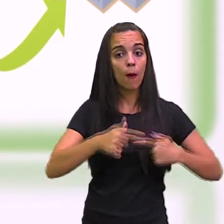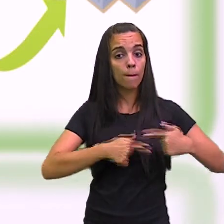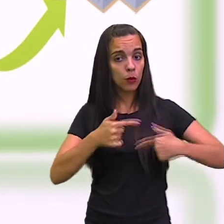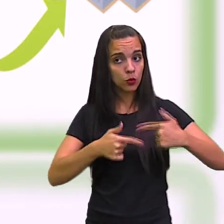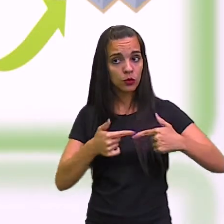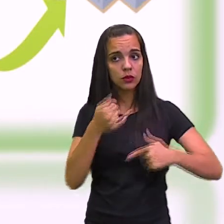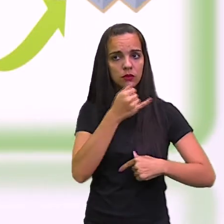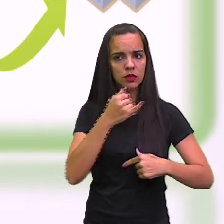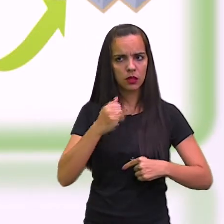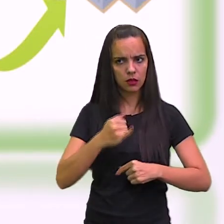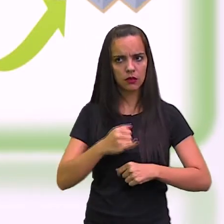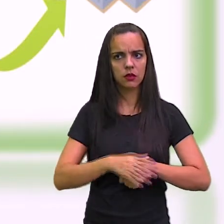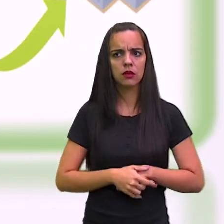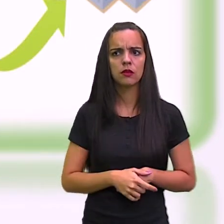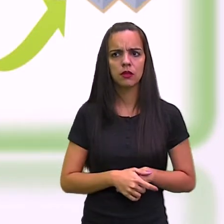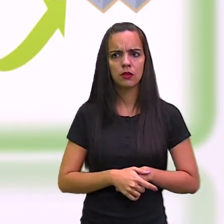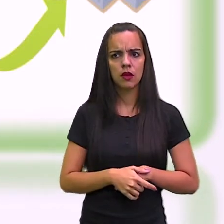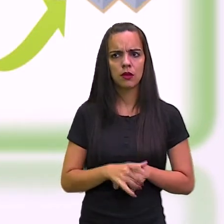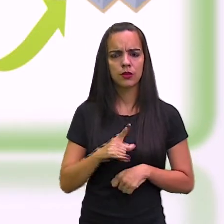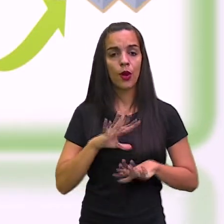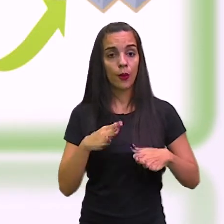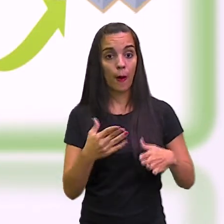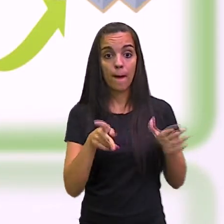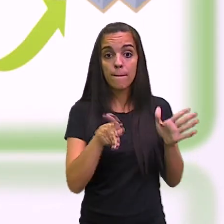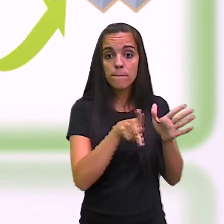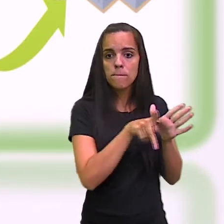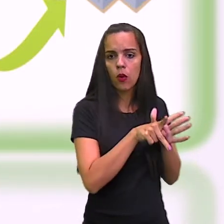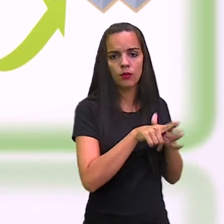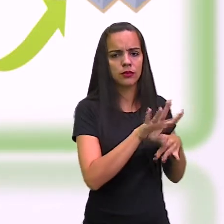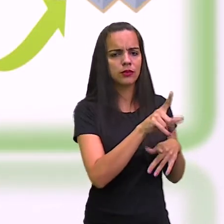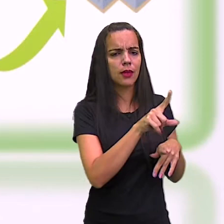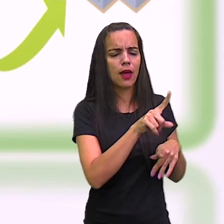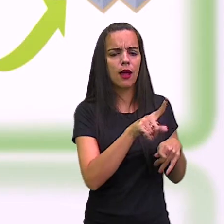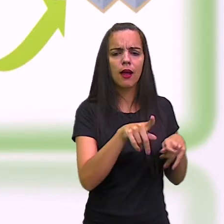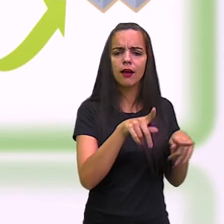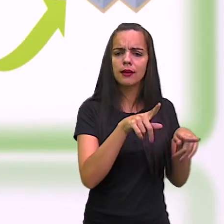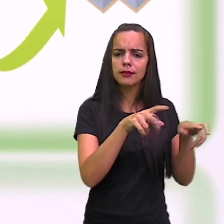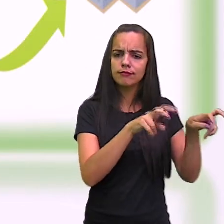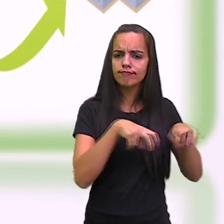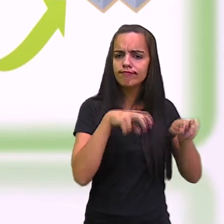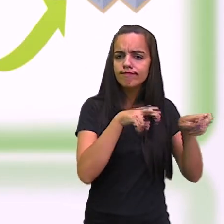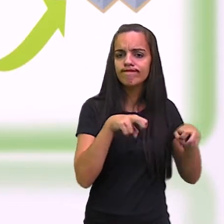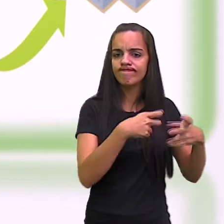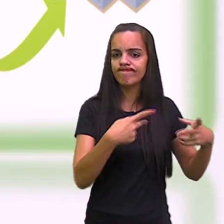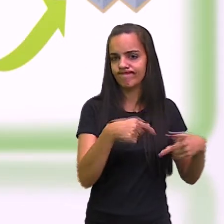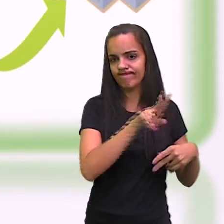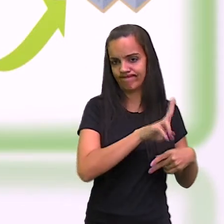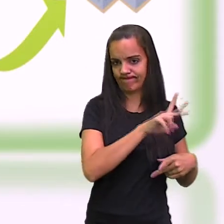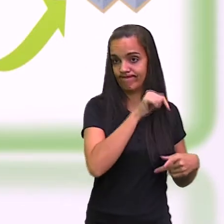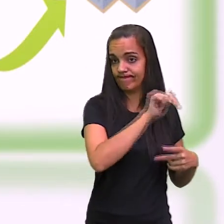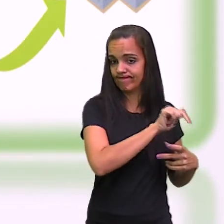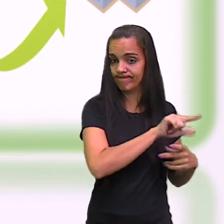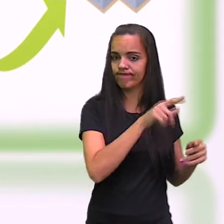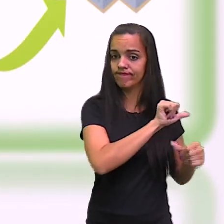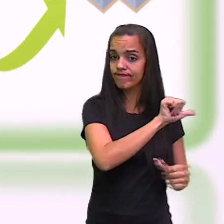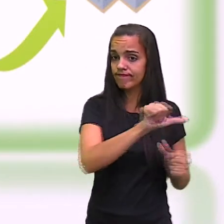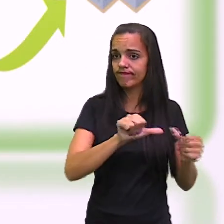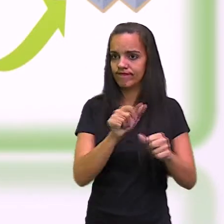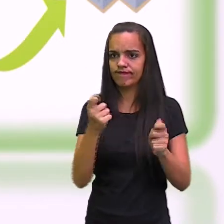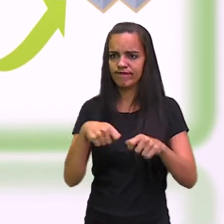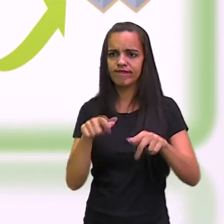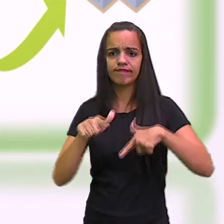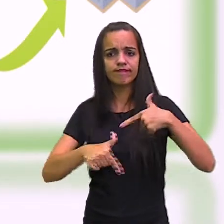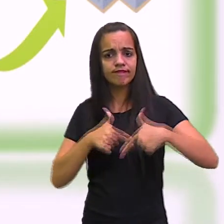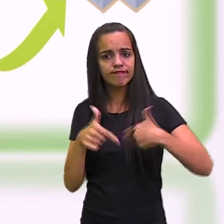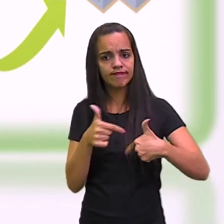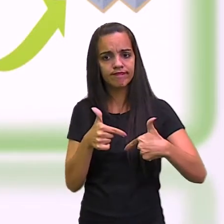Basicamente, os subprodutos da pecuária, da agricultura e de outras atividades, assim como